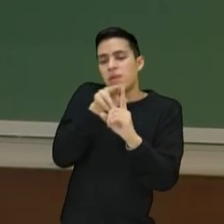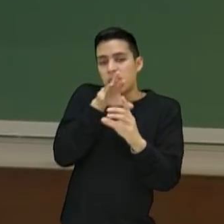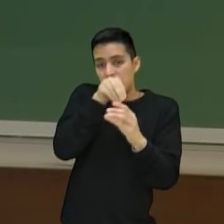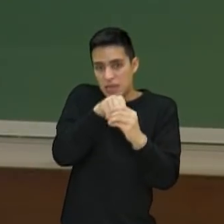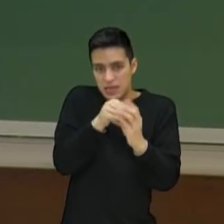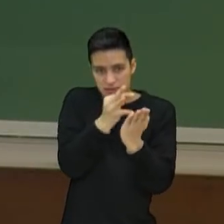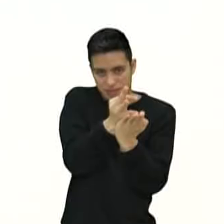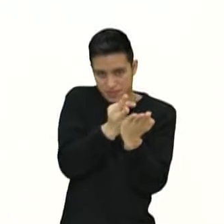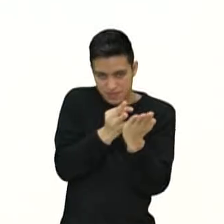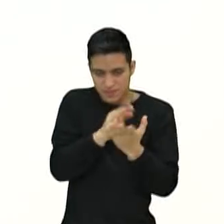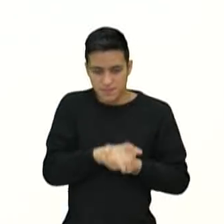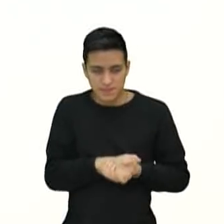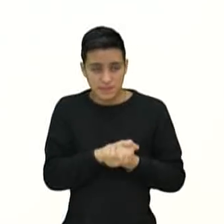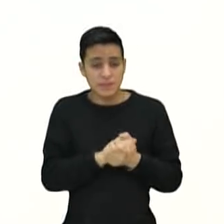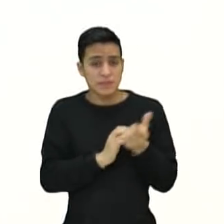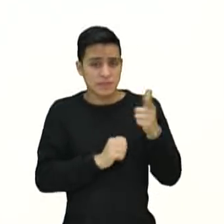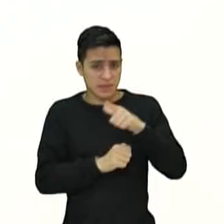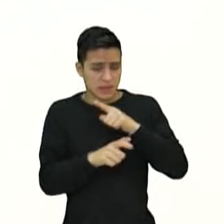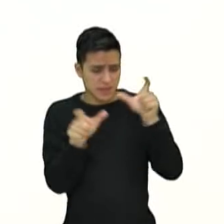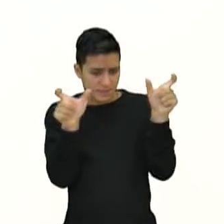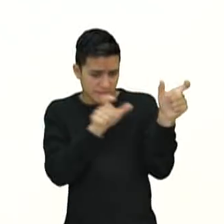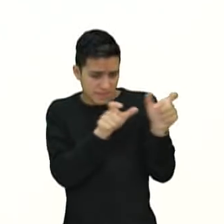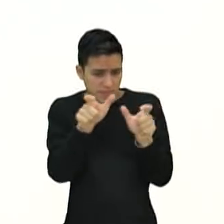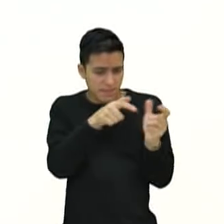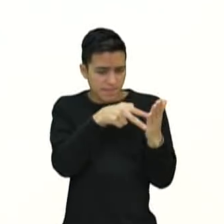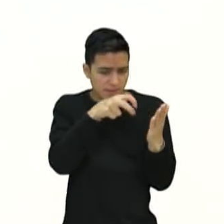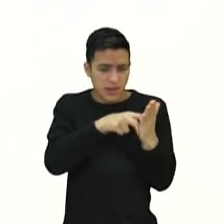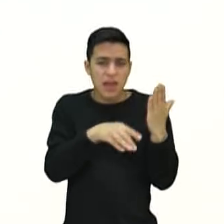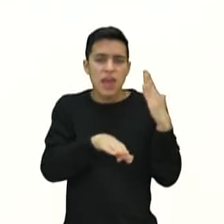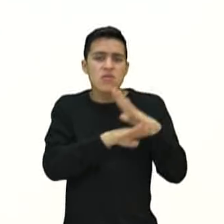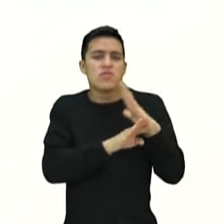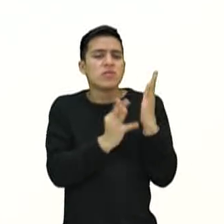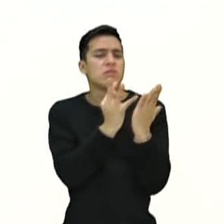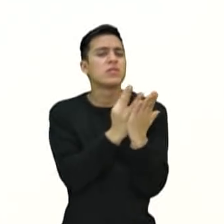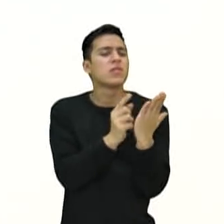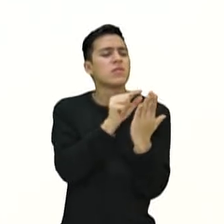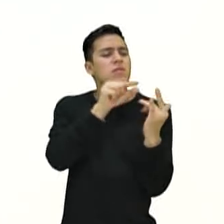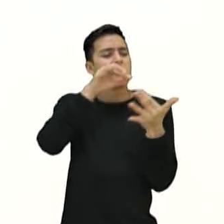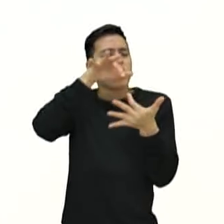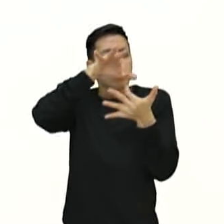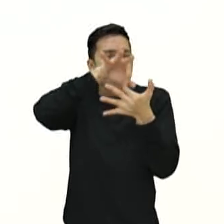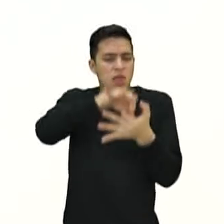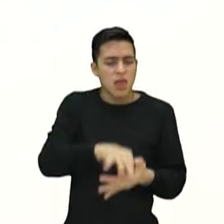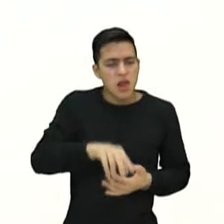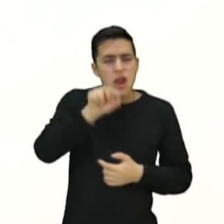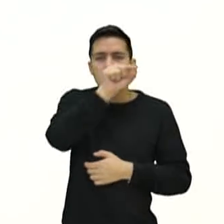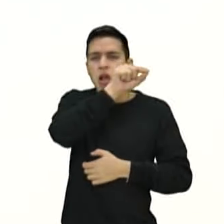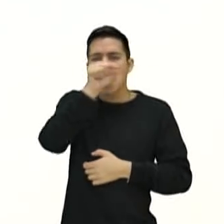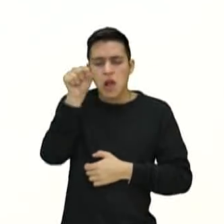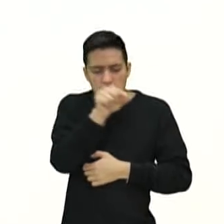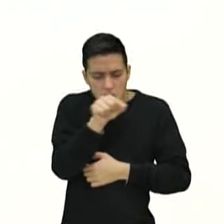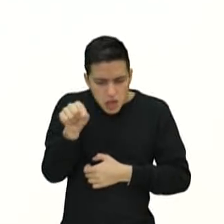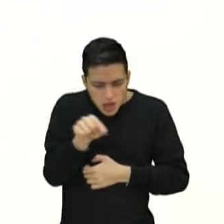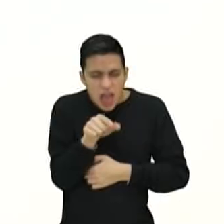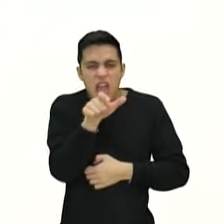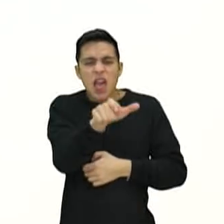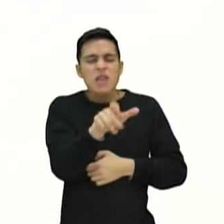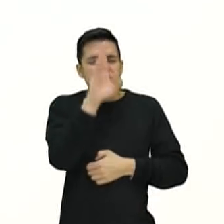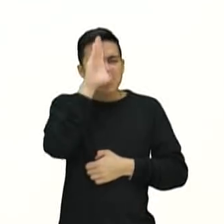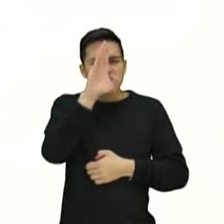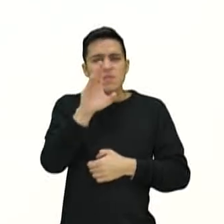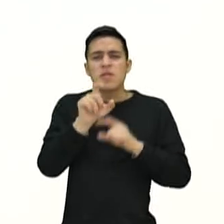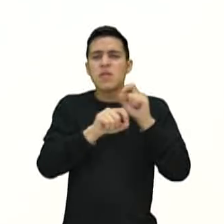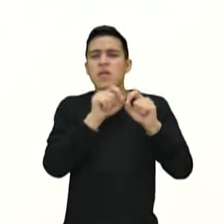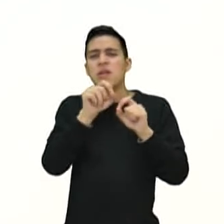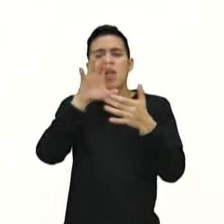né? Há vocábulos que fazem o texto andar, nós acabamos de falar a respeito disso, né? Eles são fundamentais para a coesão. Guardem